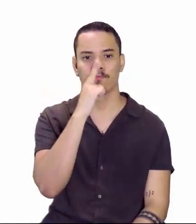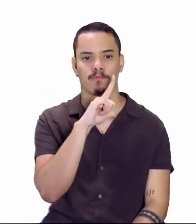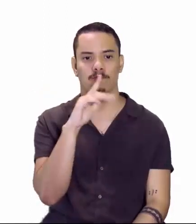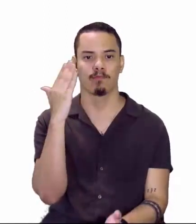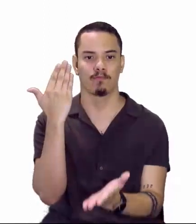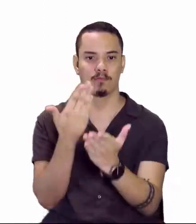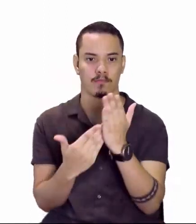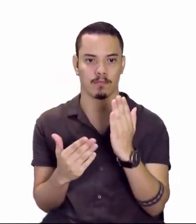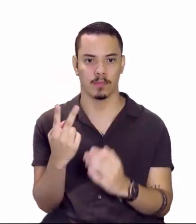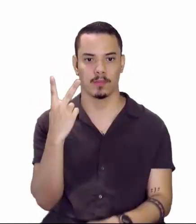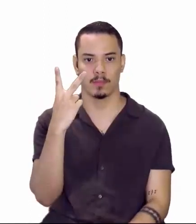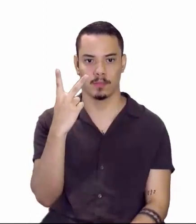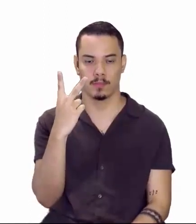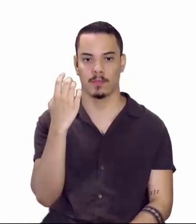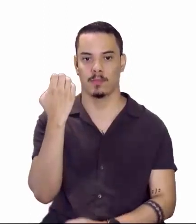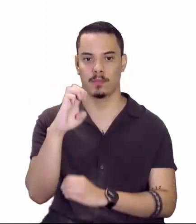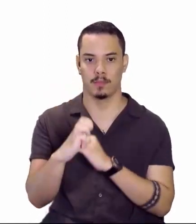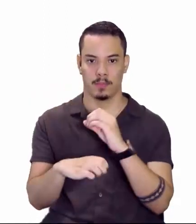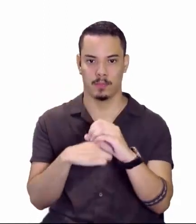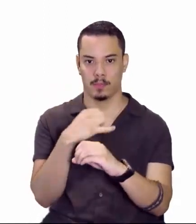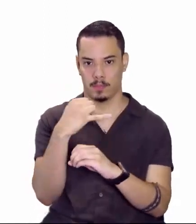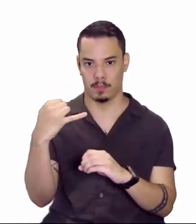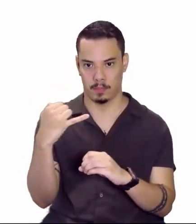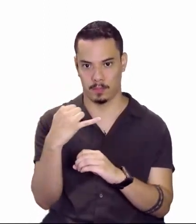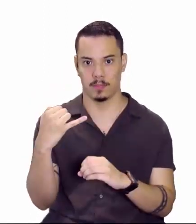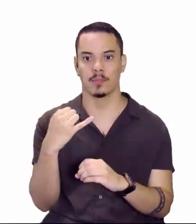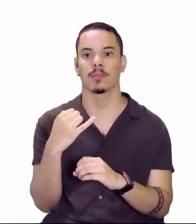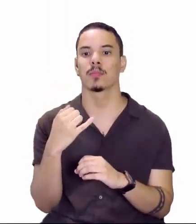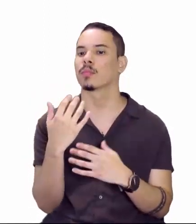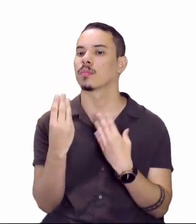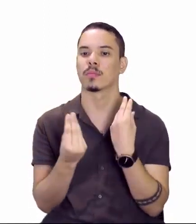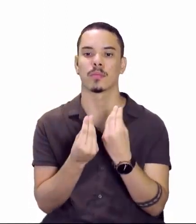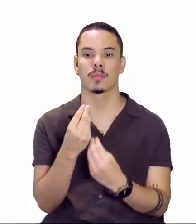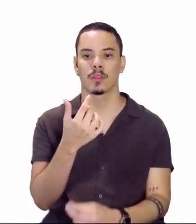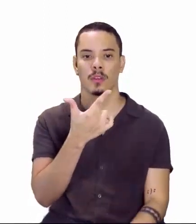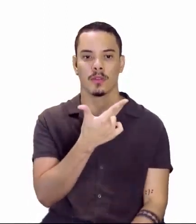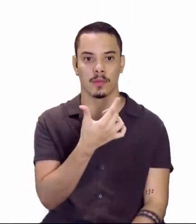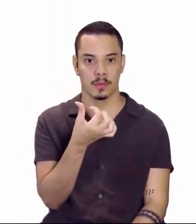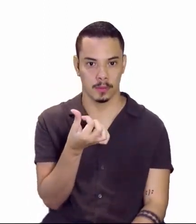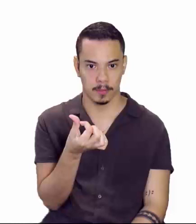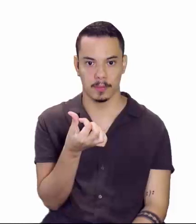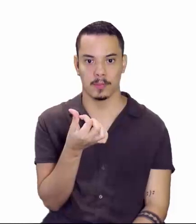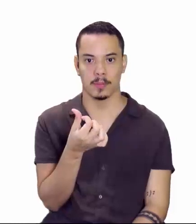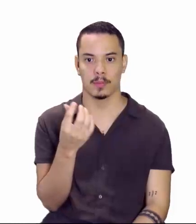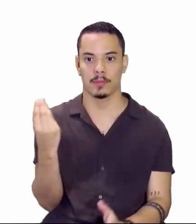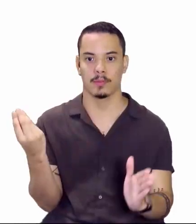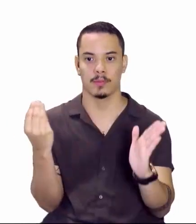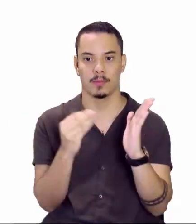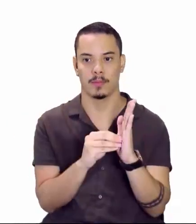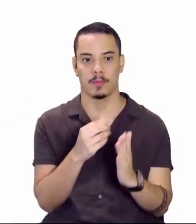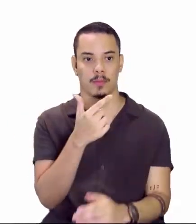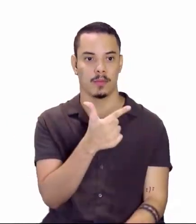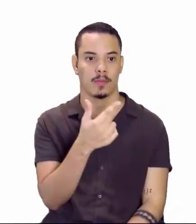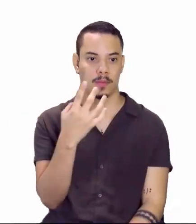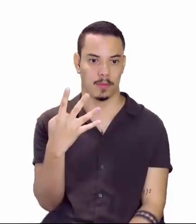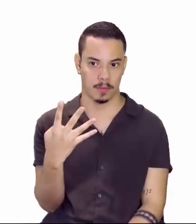perdeu 2 elétrons e, ao invés de 26 elétrons, ele ficou com